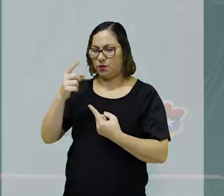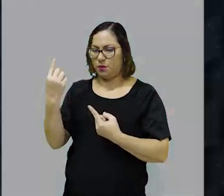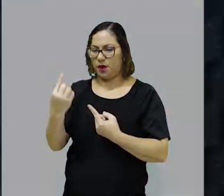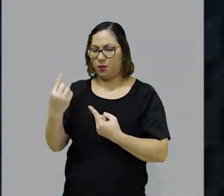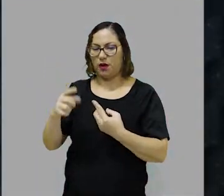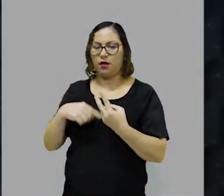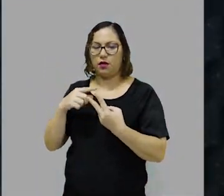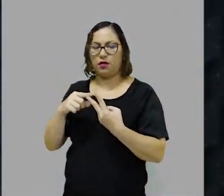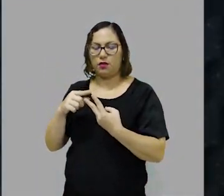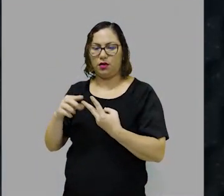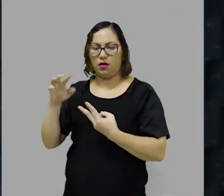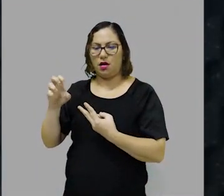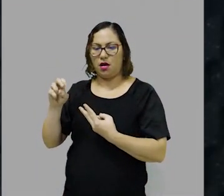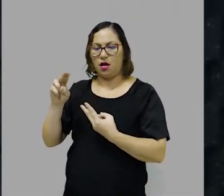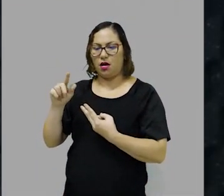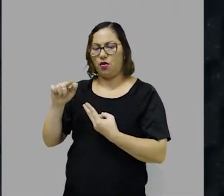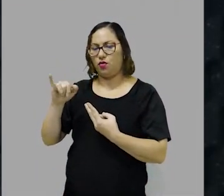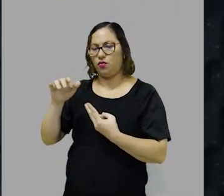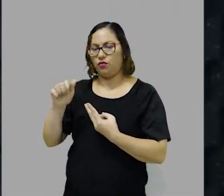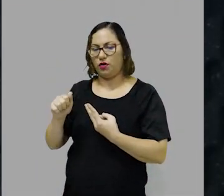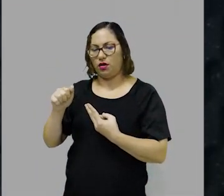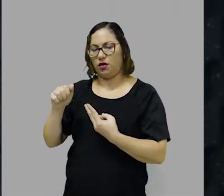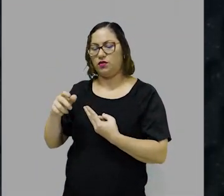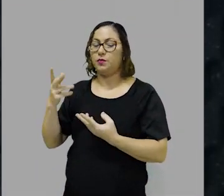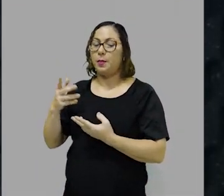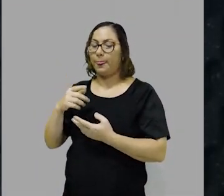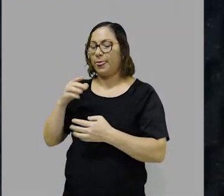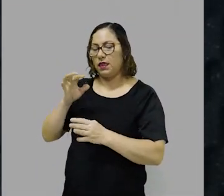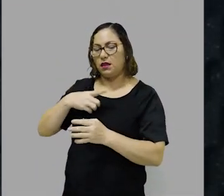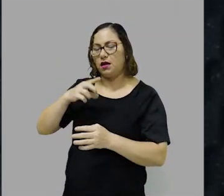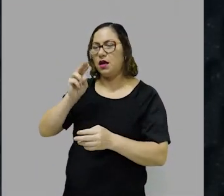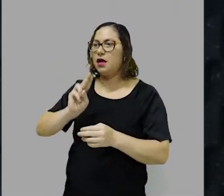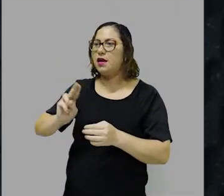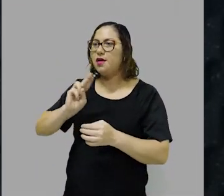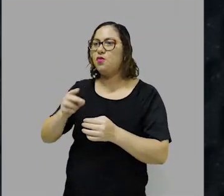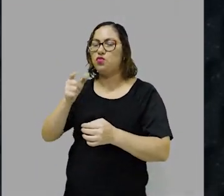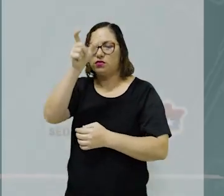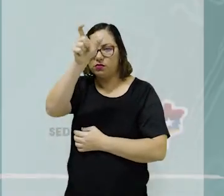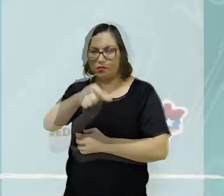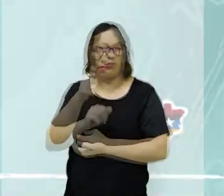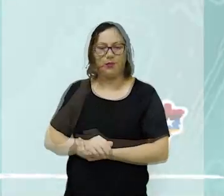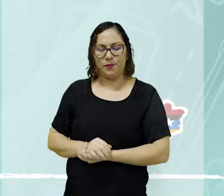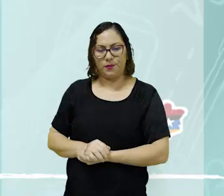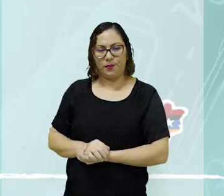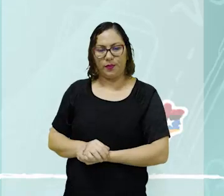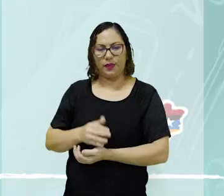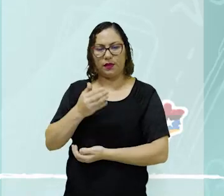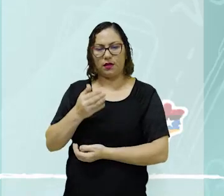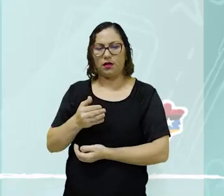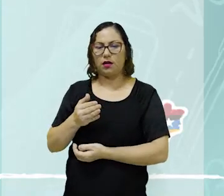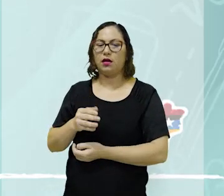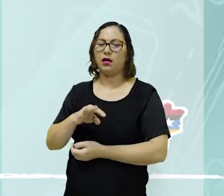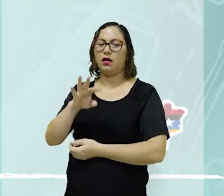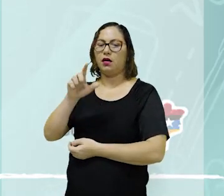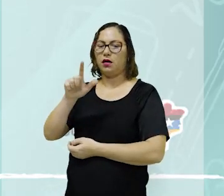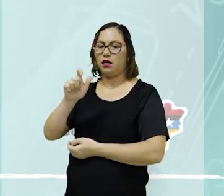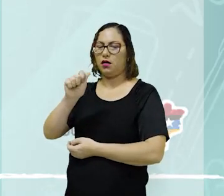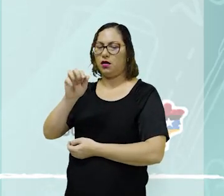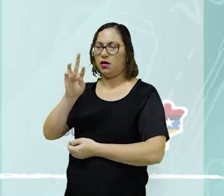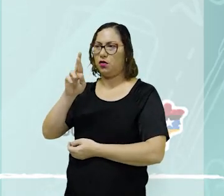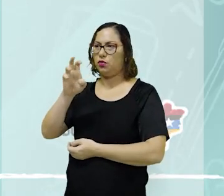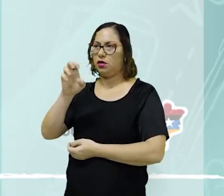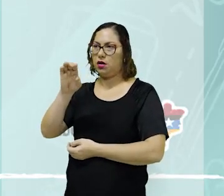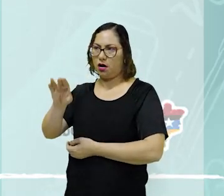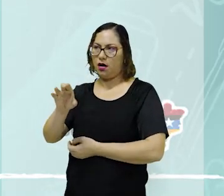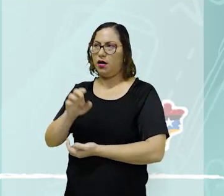retratos que ele brinca com essa situação das figuras femininas, mas com textura, é muito contemporâneo ainda. Toulouse-Lautrec, final do